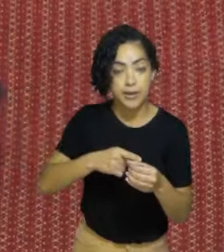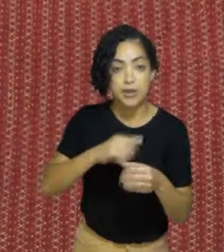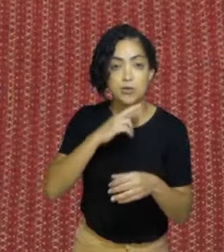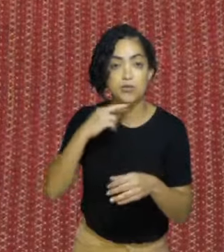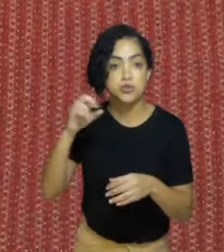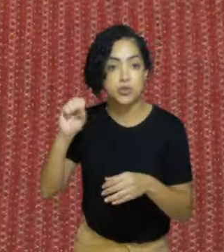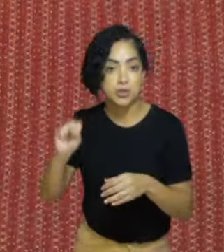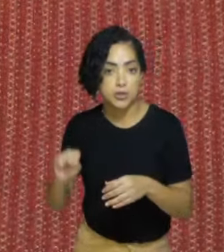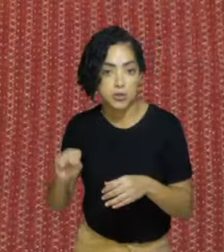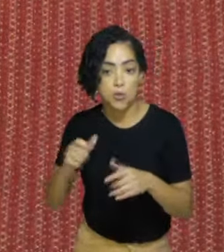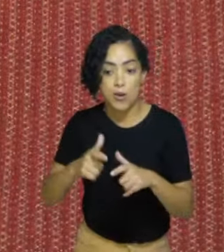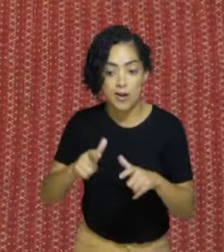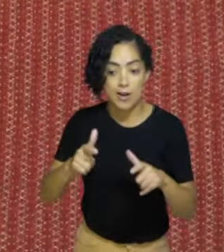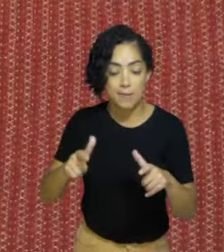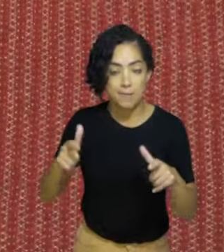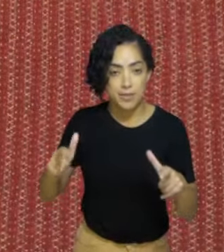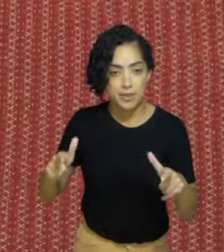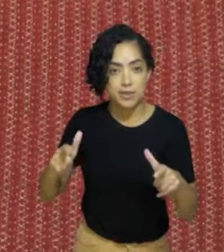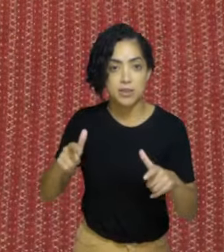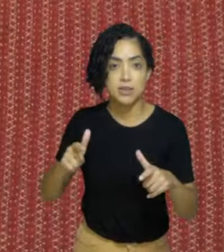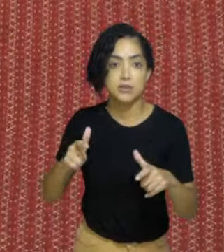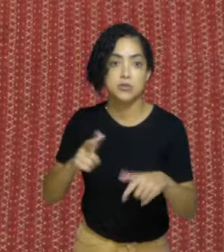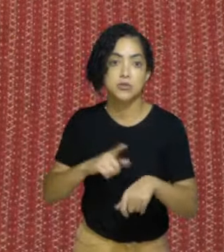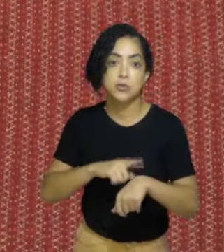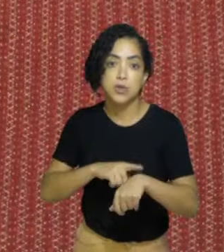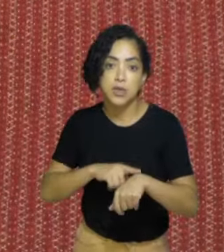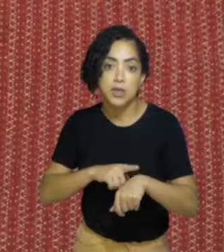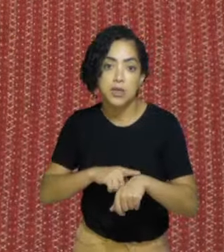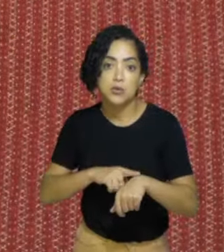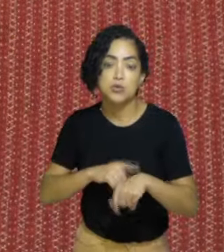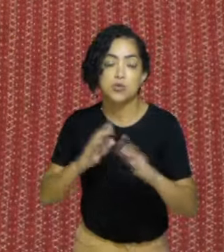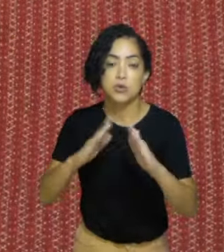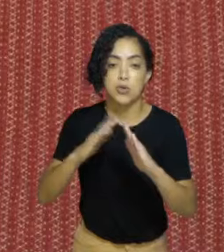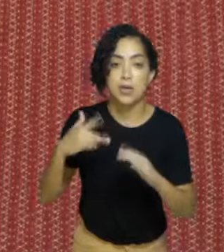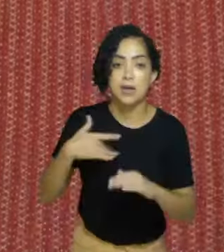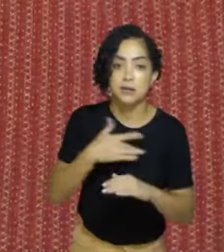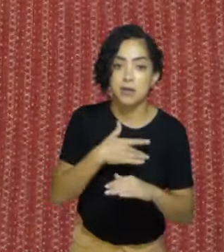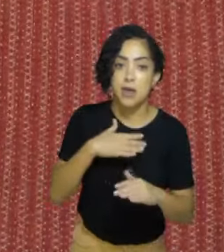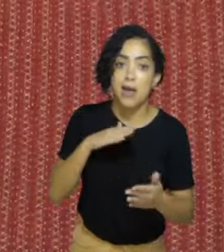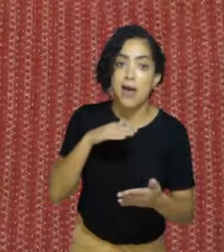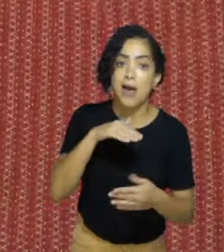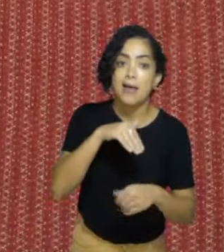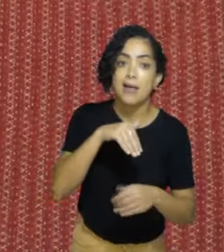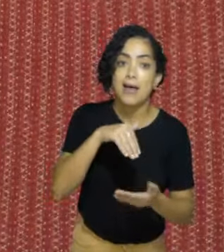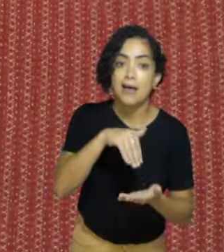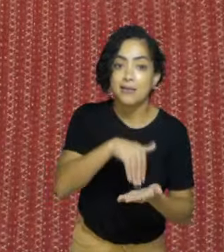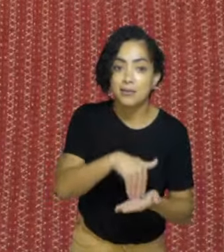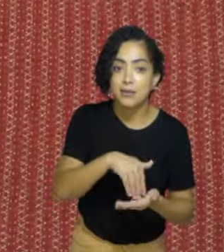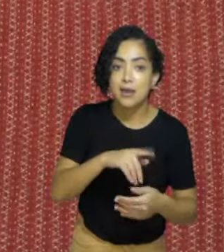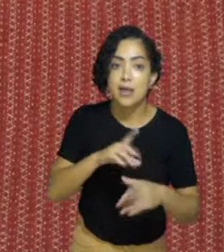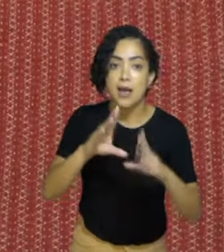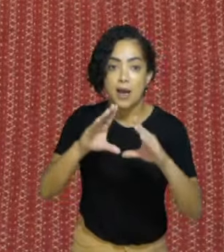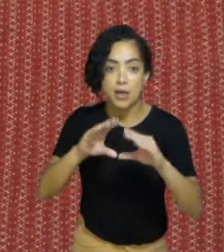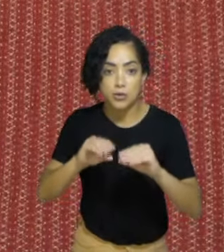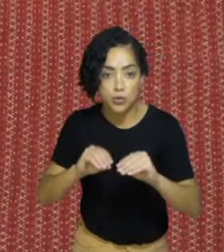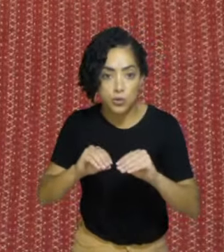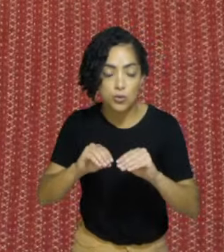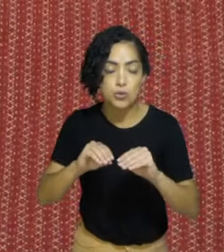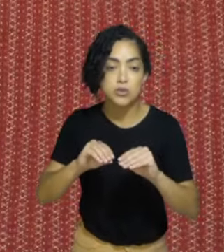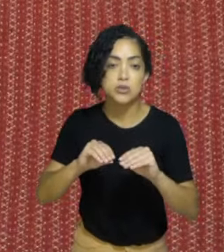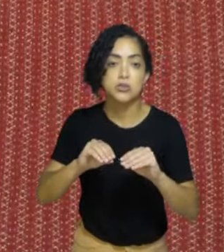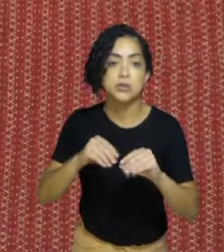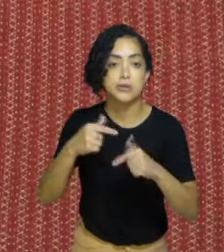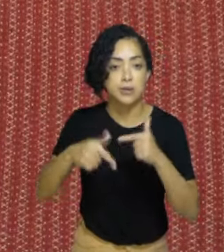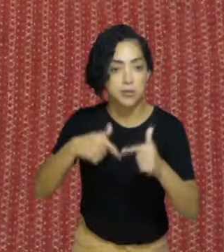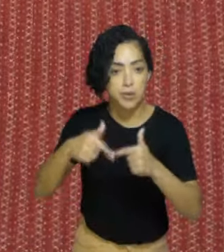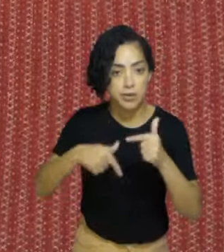Belo, ampliando os horários dos seus postos de saúde até 10 horas da noite, além do pronto atendimento que já existe na cidade.